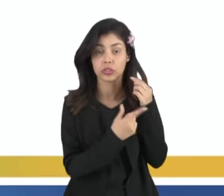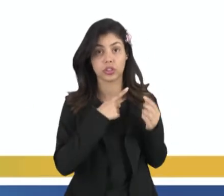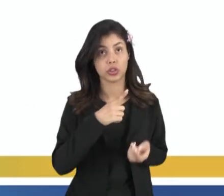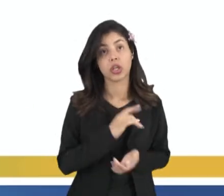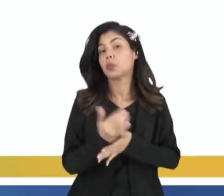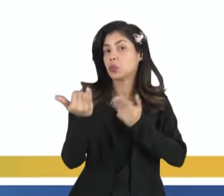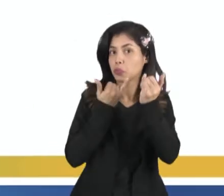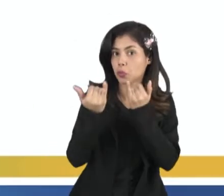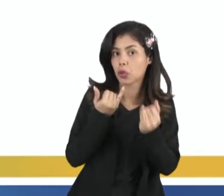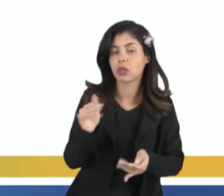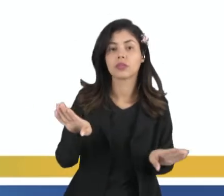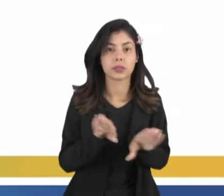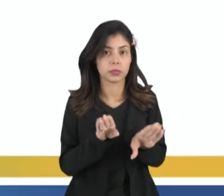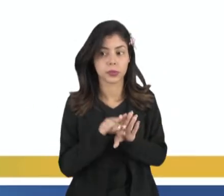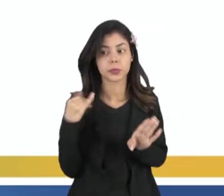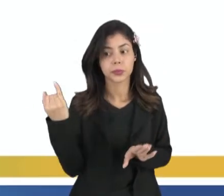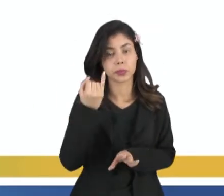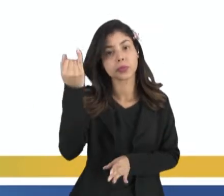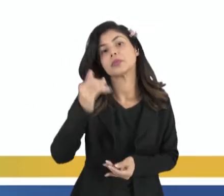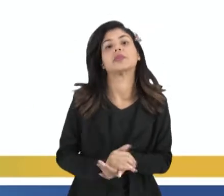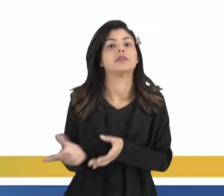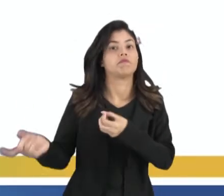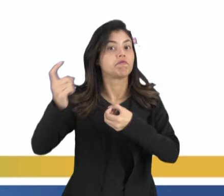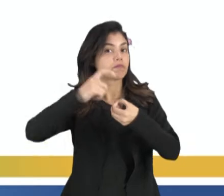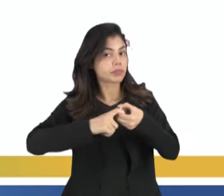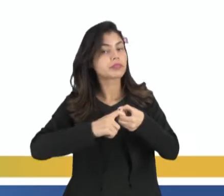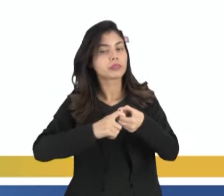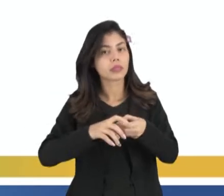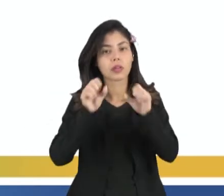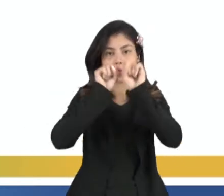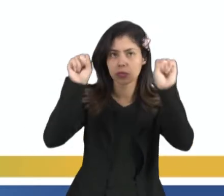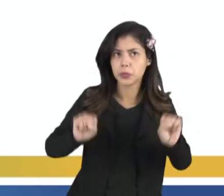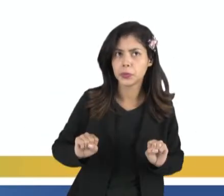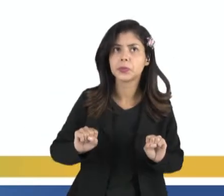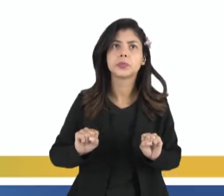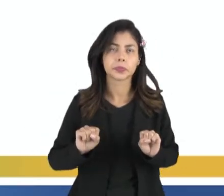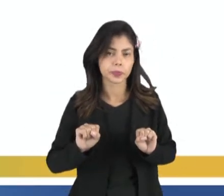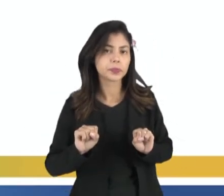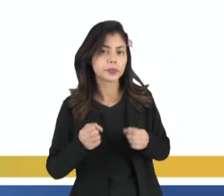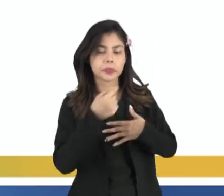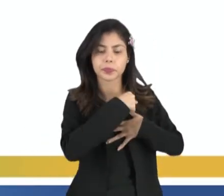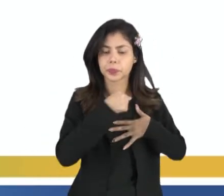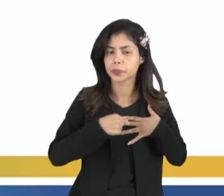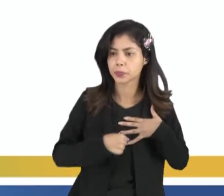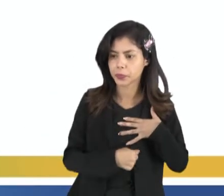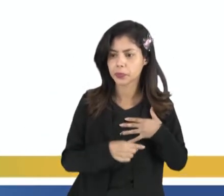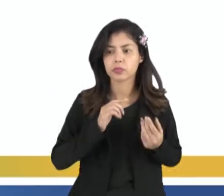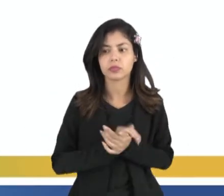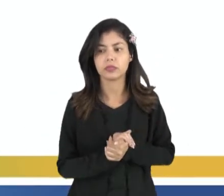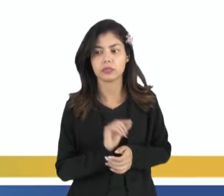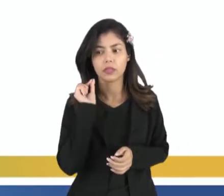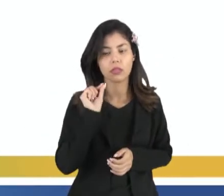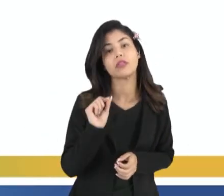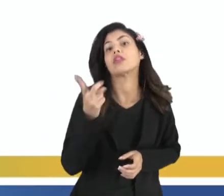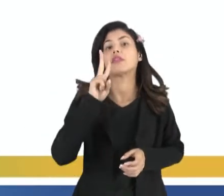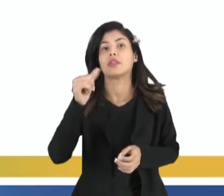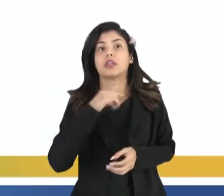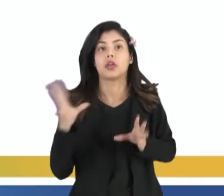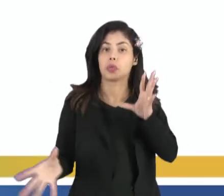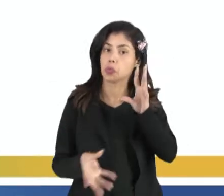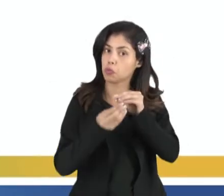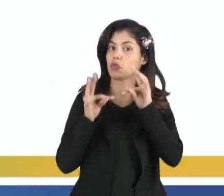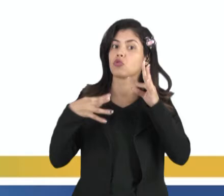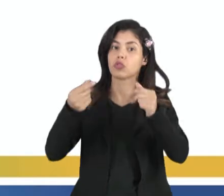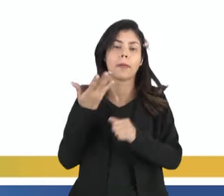temos de informação também importante para resgatar a respeito do sistema endócrino? Que o sistema endócrino, ele vai ser